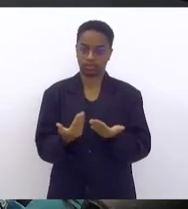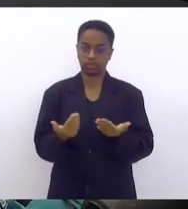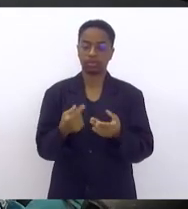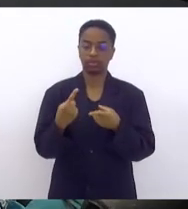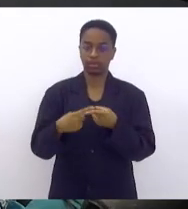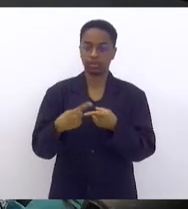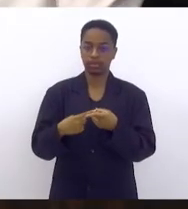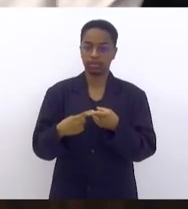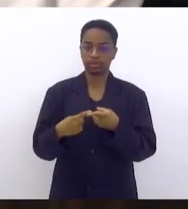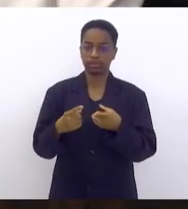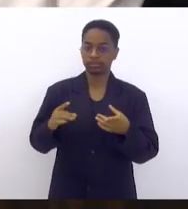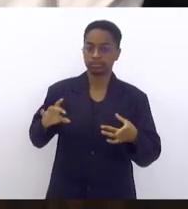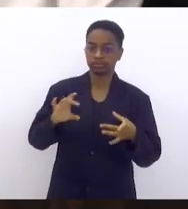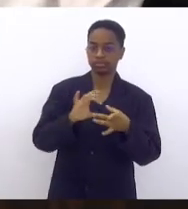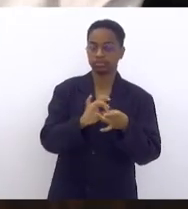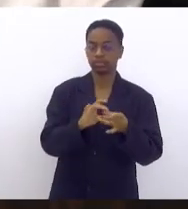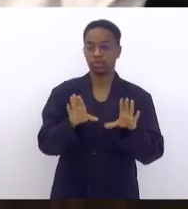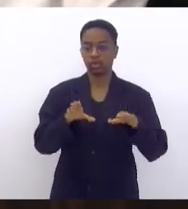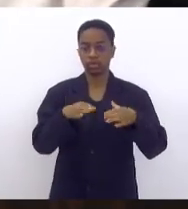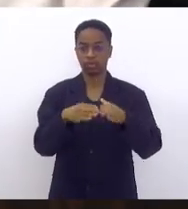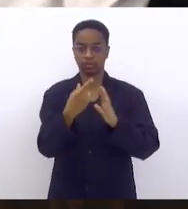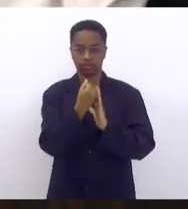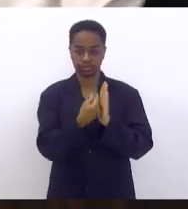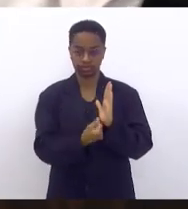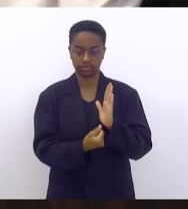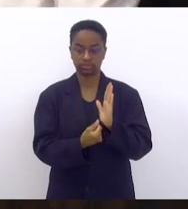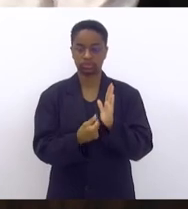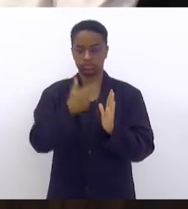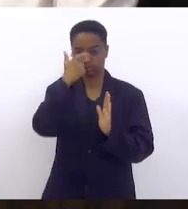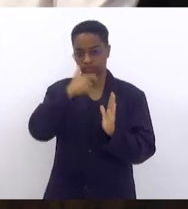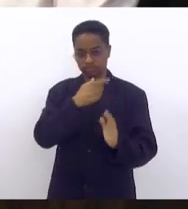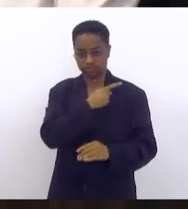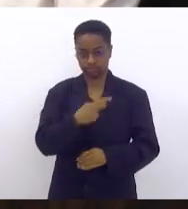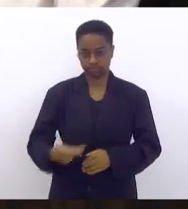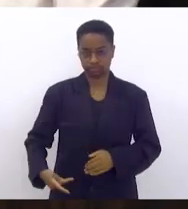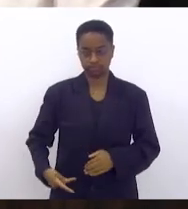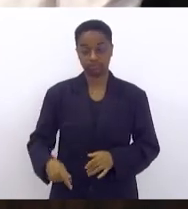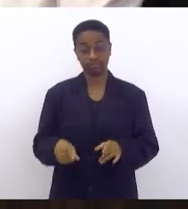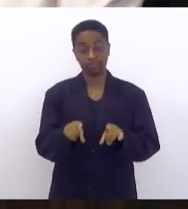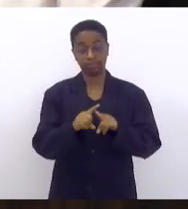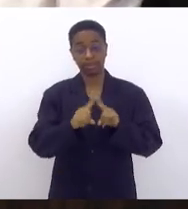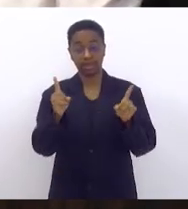para a comissão de orçamento, eu sou o presidente da comissão de orçamento, e